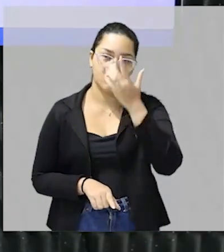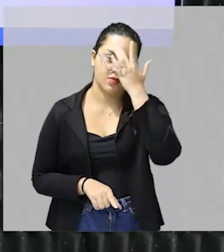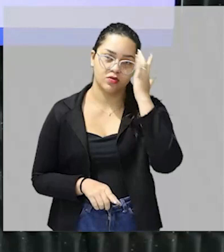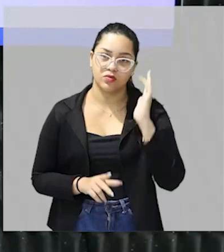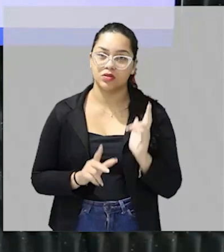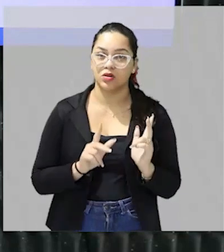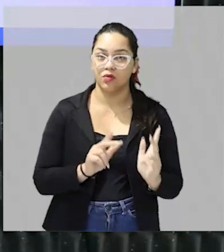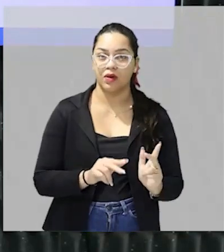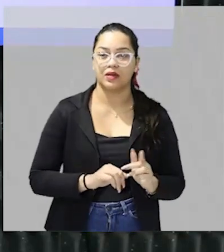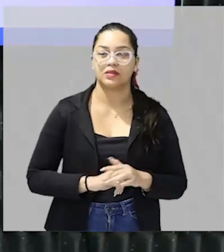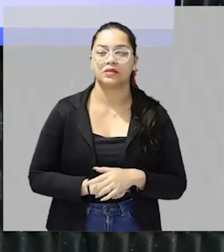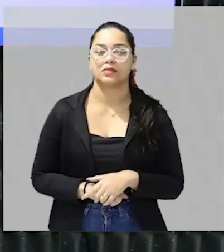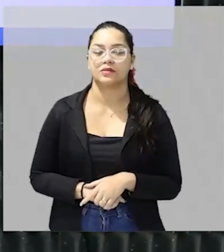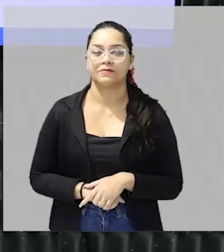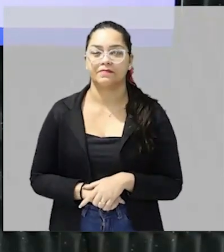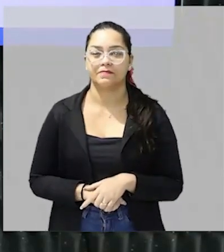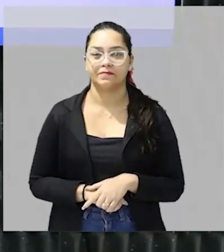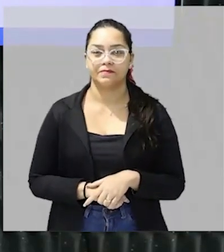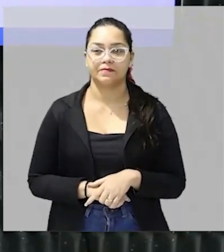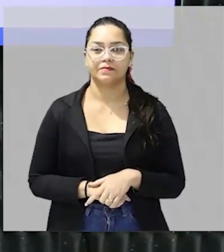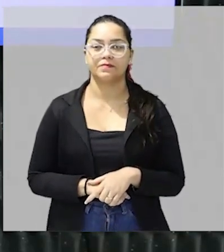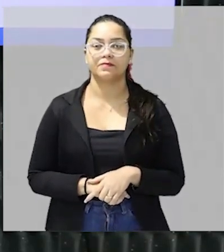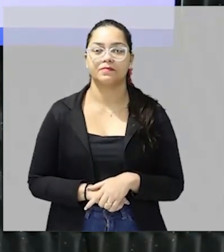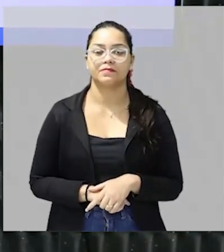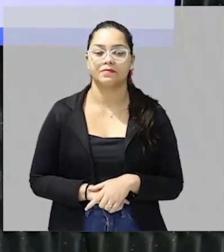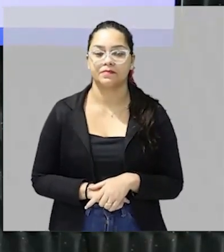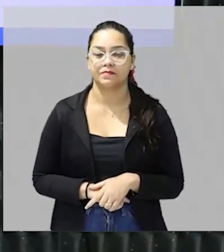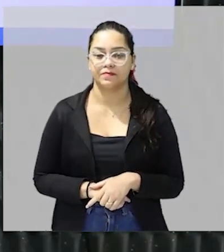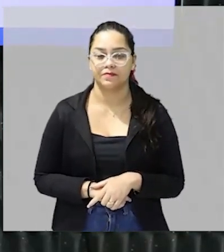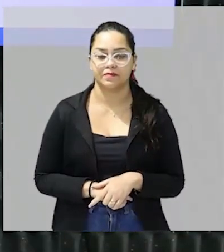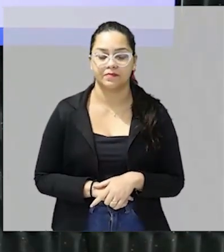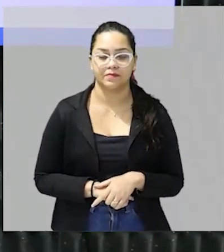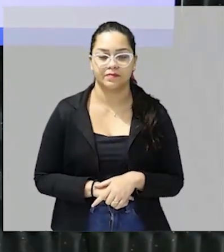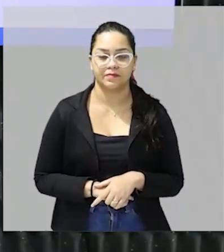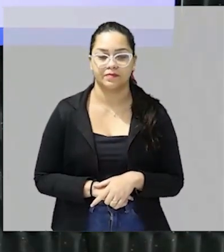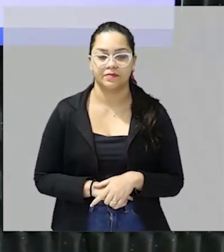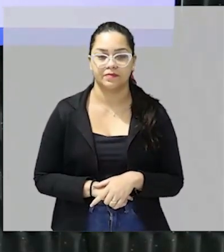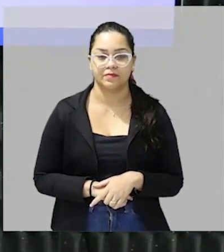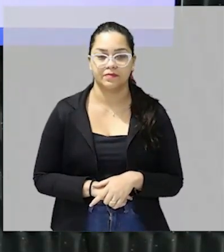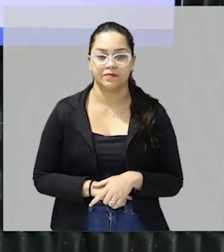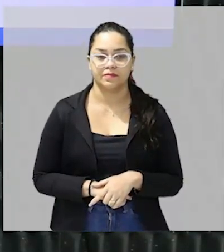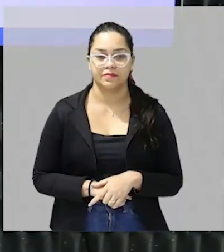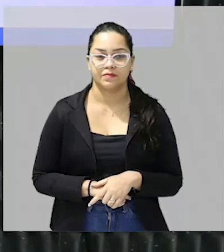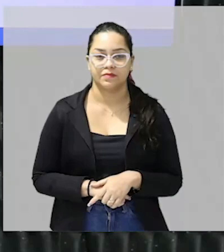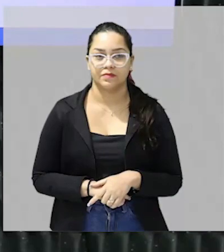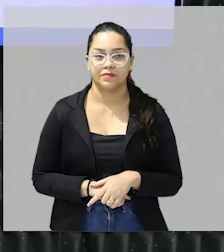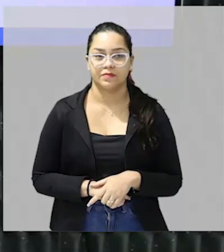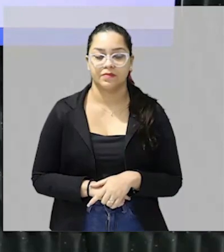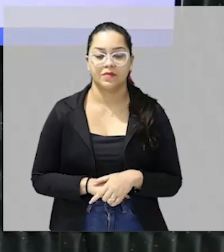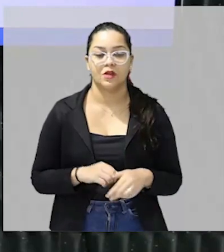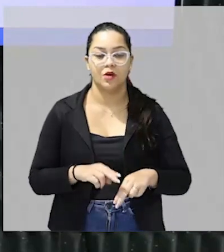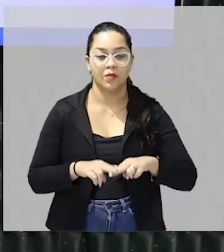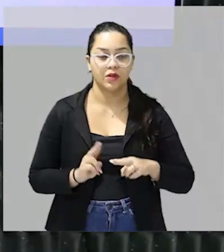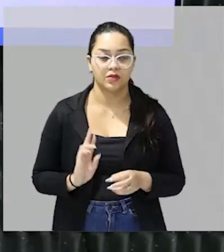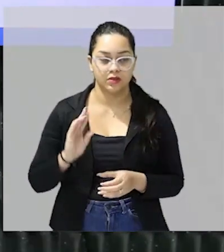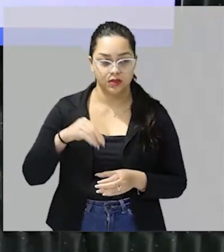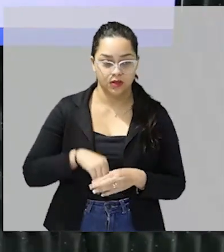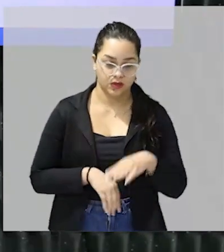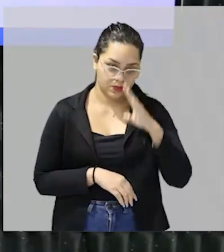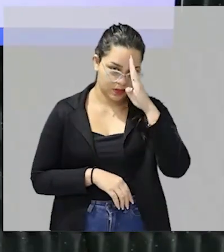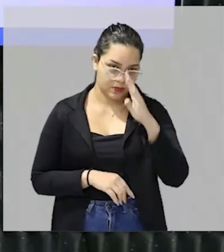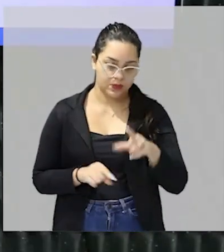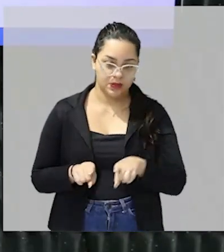mesmas espécies, o que faz com que não existam o quê? Pessoas iguais. Então, dentro do princípio da